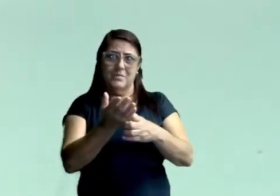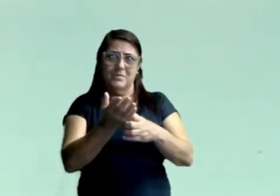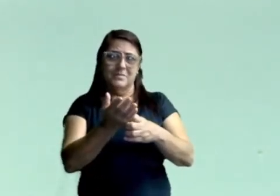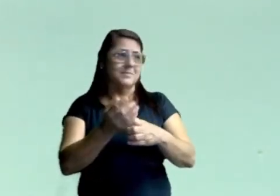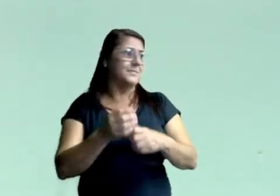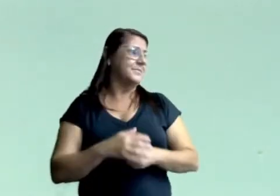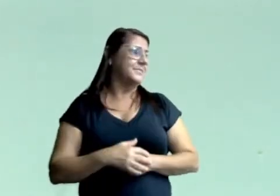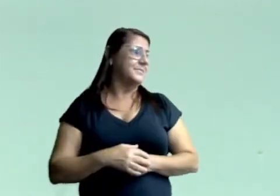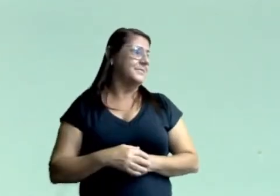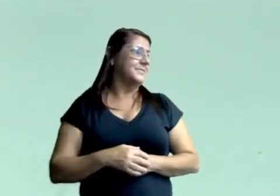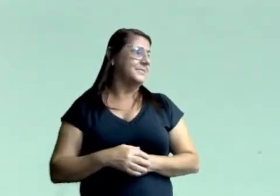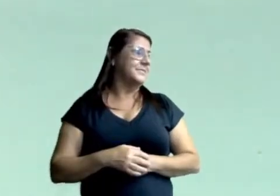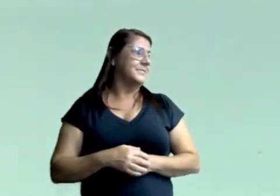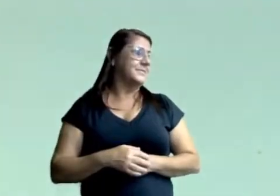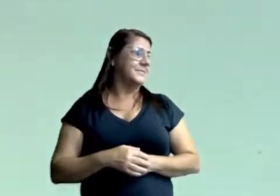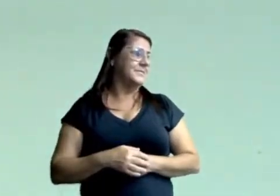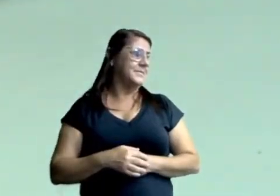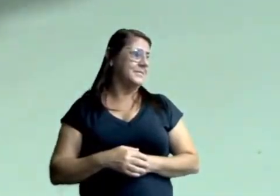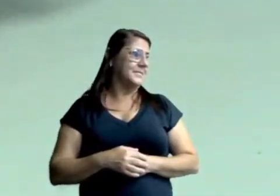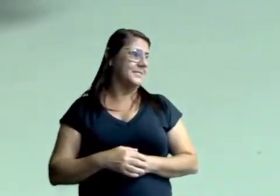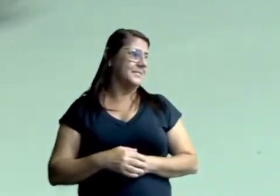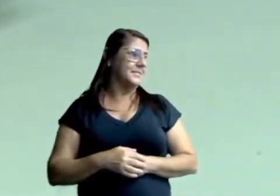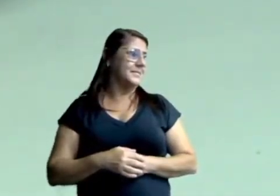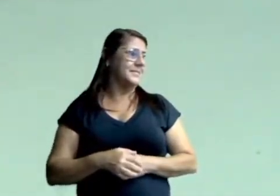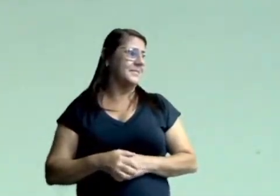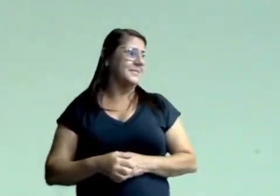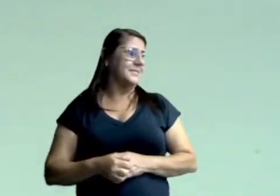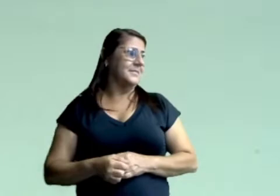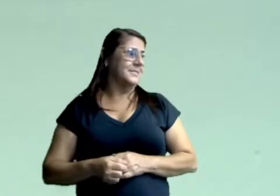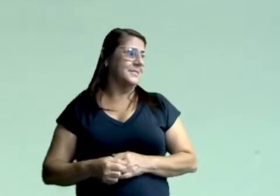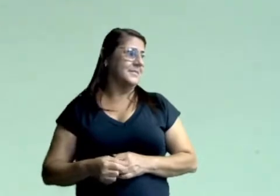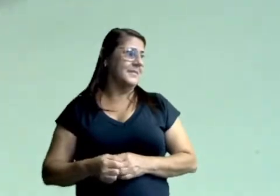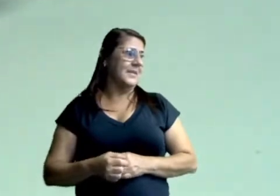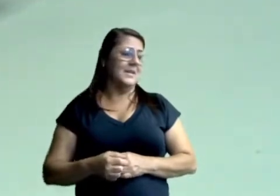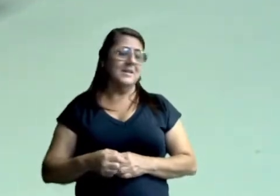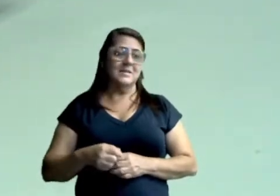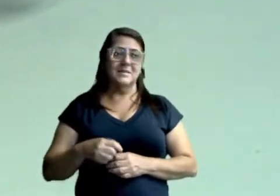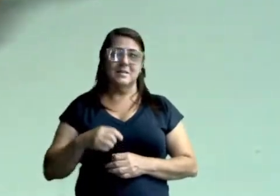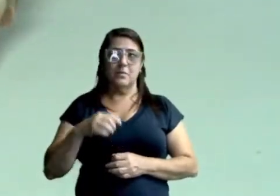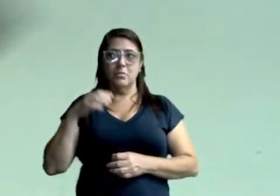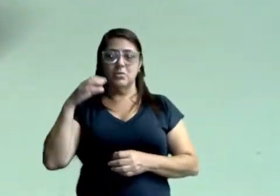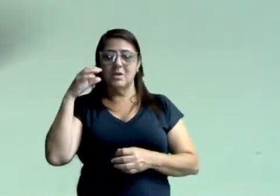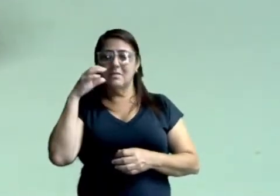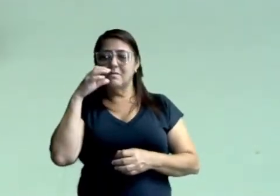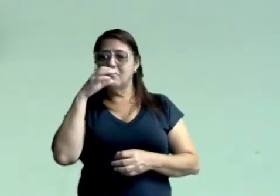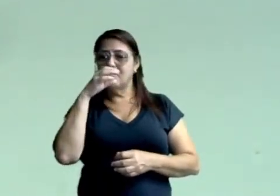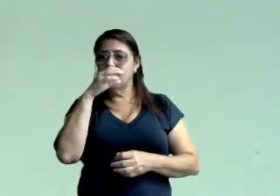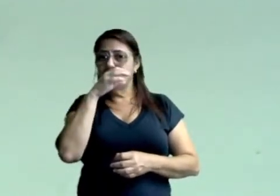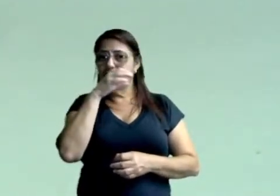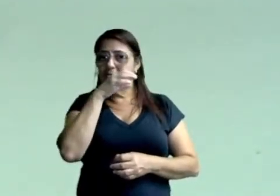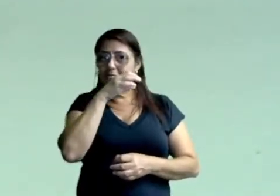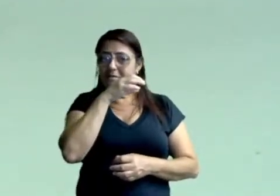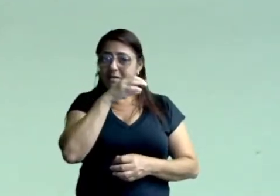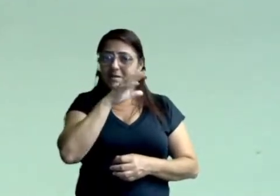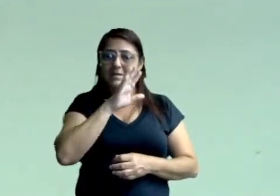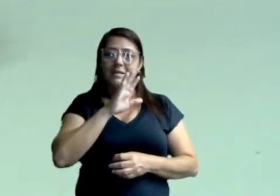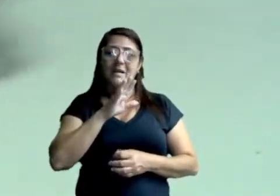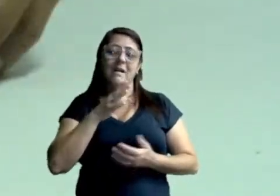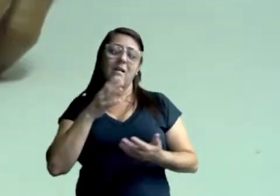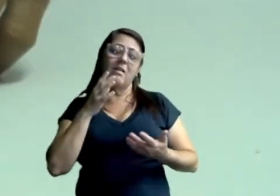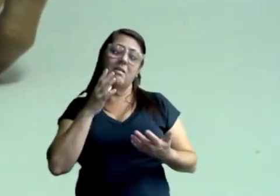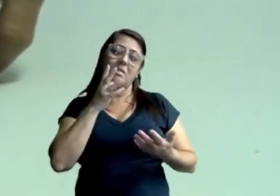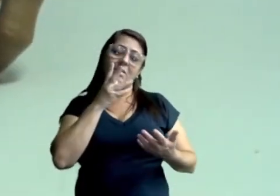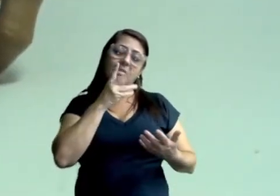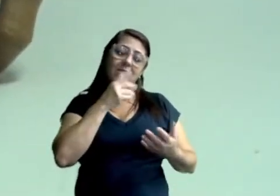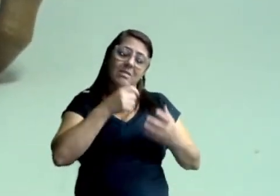continuar em repouso. Aí, se eu puxar rápido demais, tá? Se eu puxar devagar demais, tá? Se eu puxar